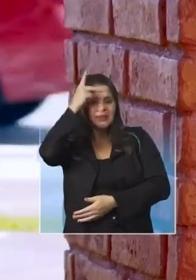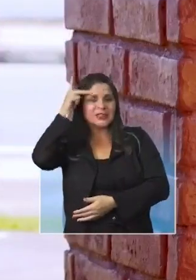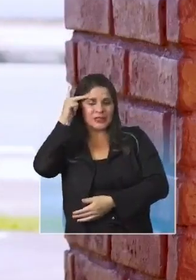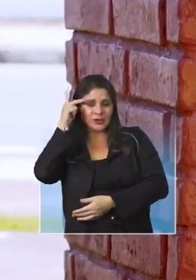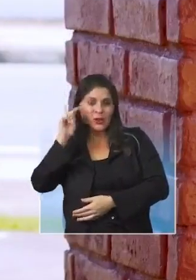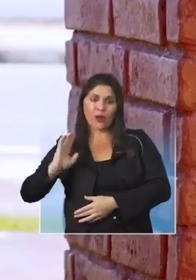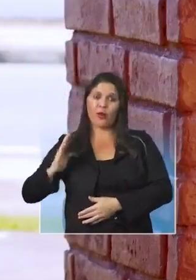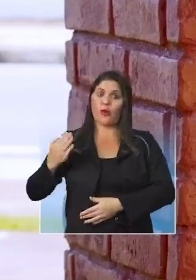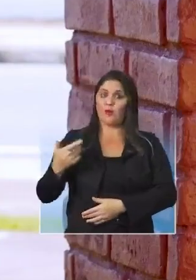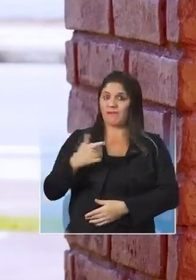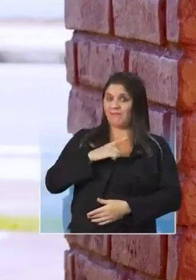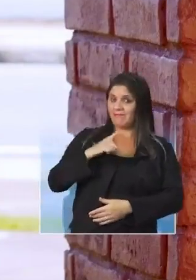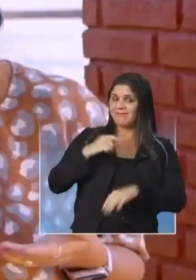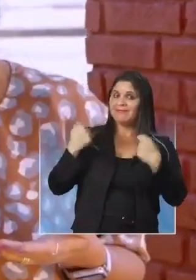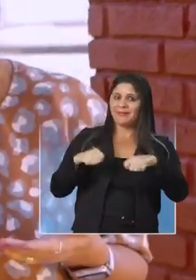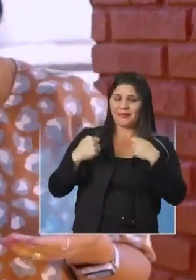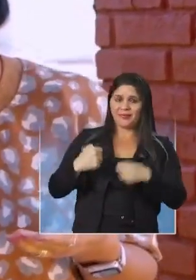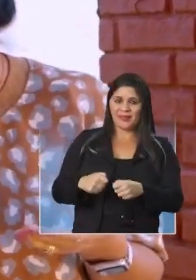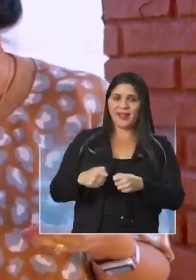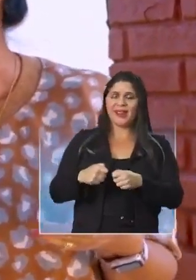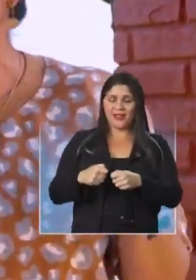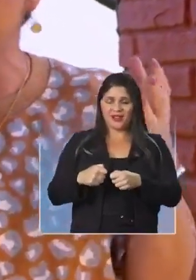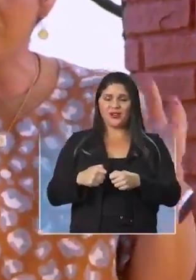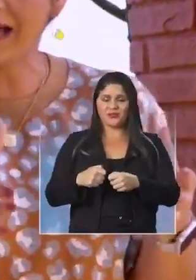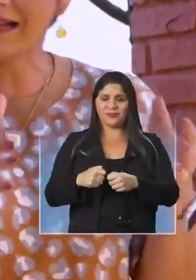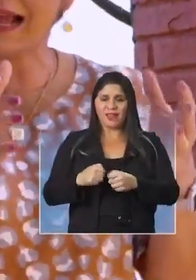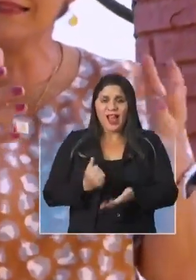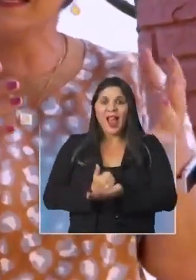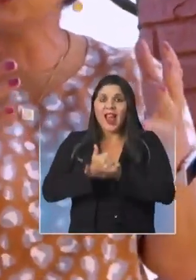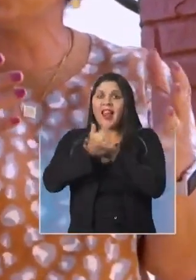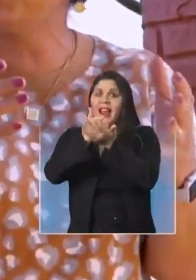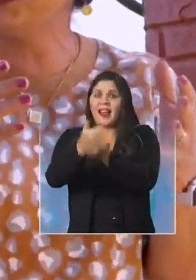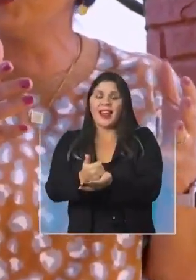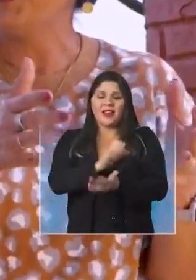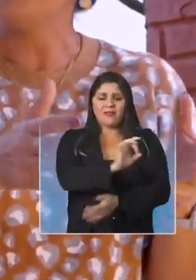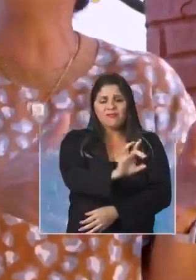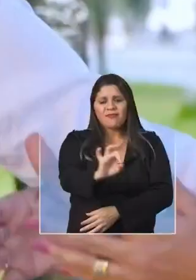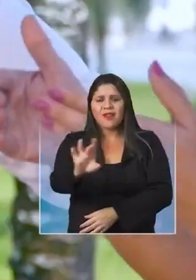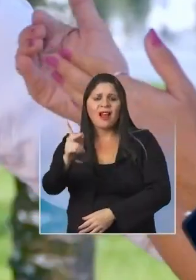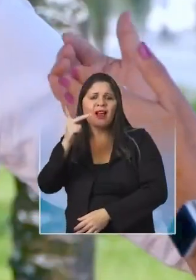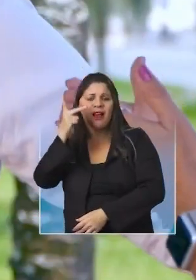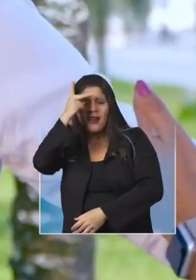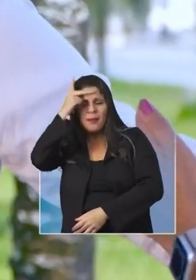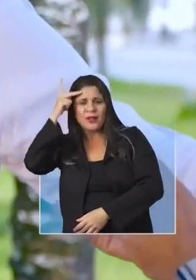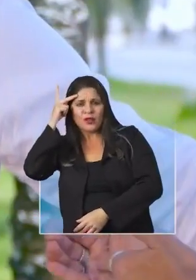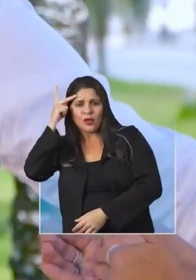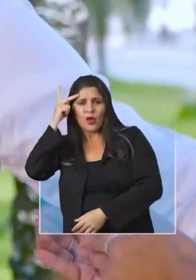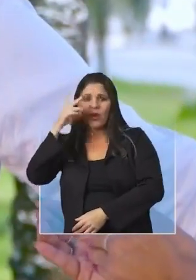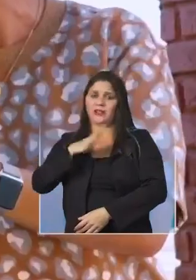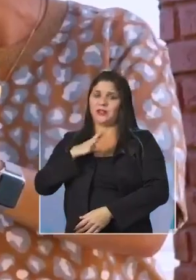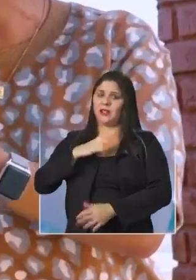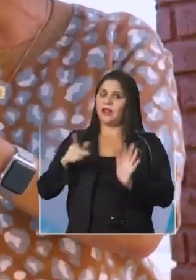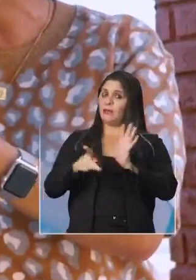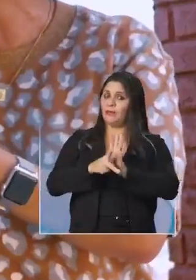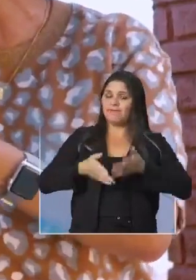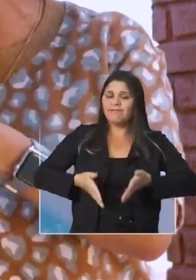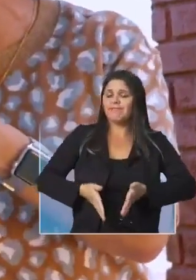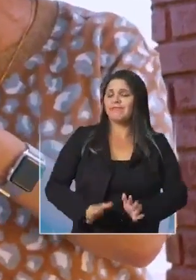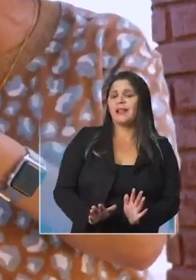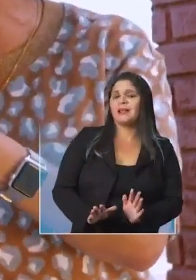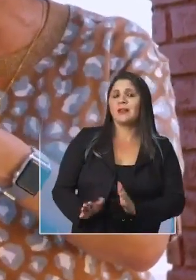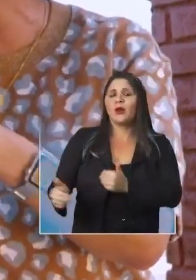há necessidade, o recâmbio qualificado. Levar cada indivíduo para a sua cidade de origem, porque